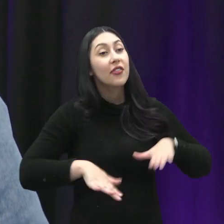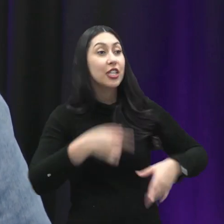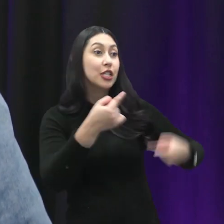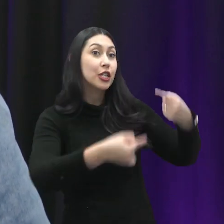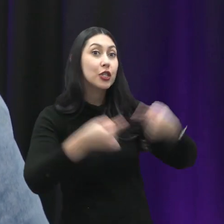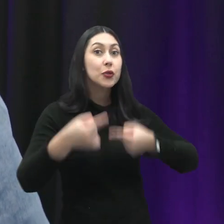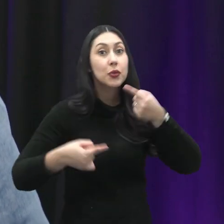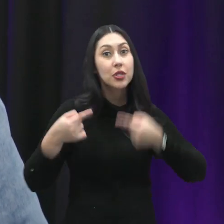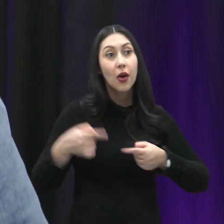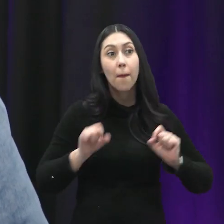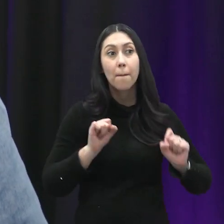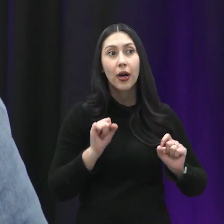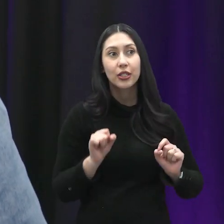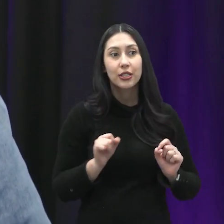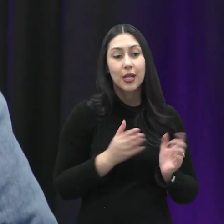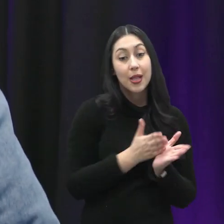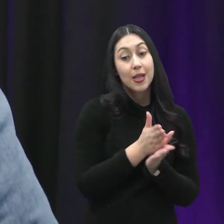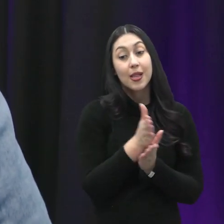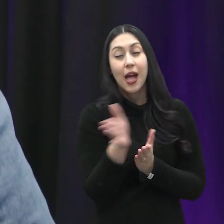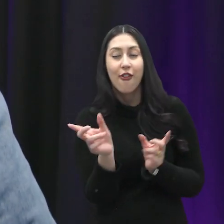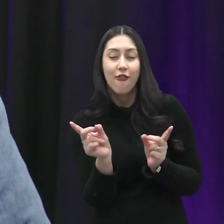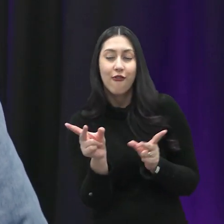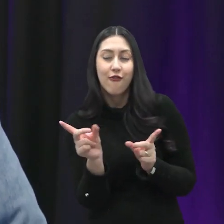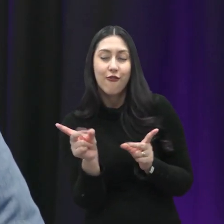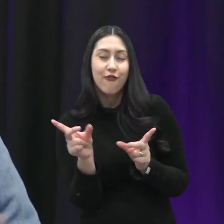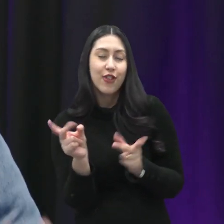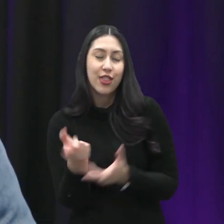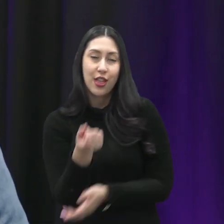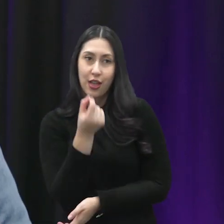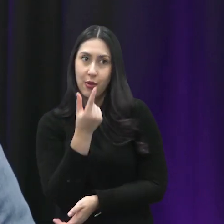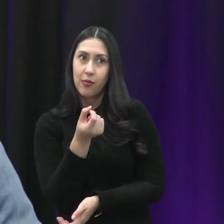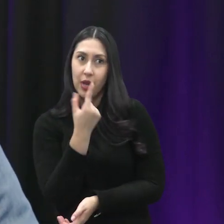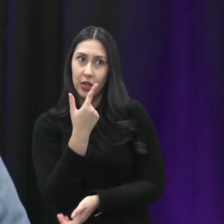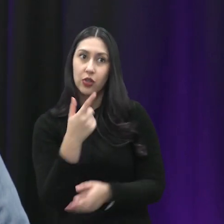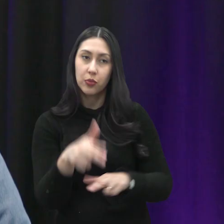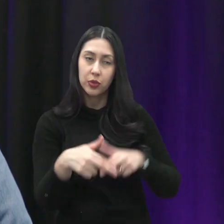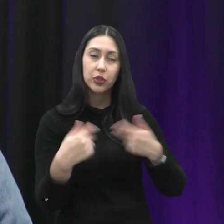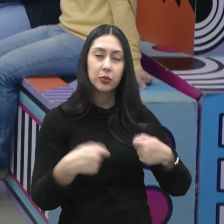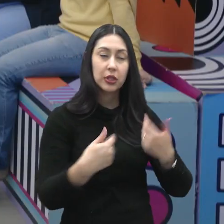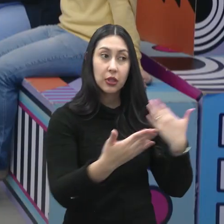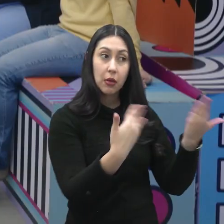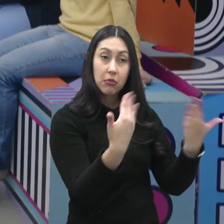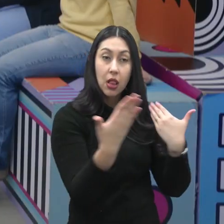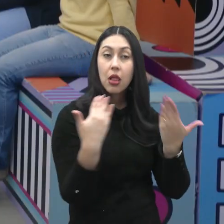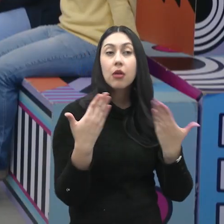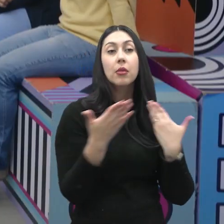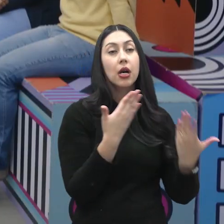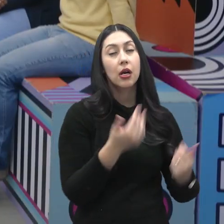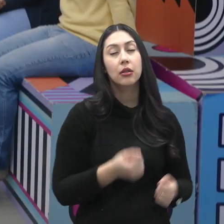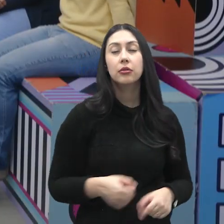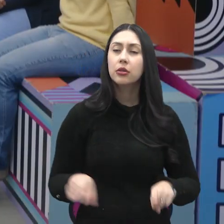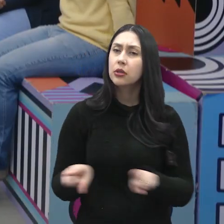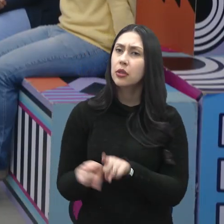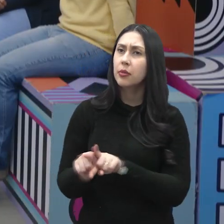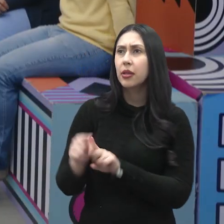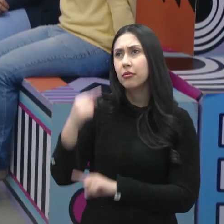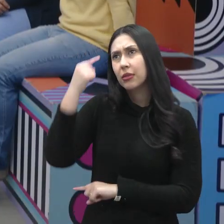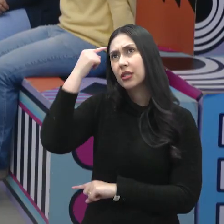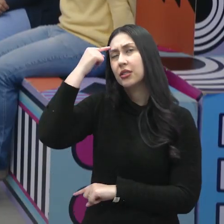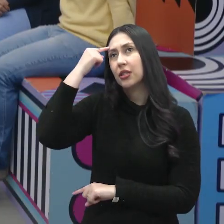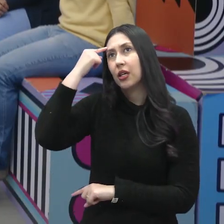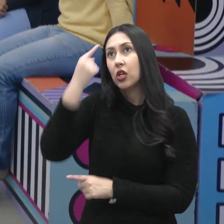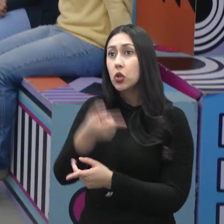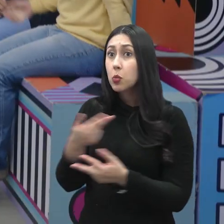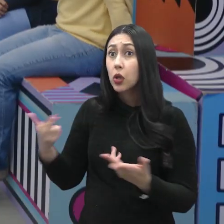essa discussão toda pode levar para isso. Um canal de escuta é o ideal. Sim, e pensar, na verdade, como algo